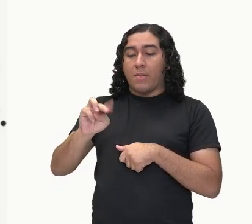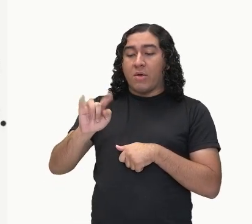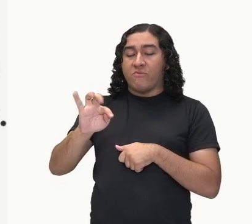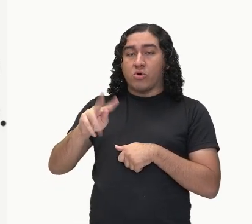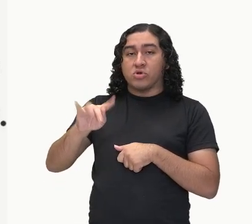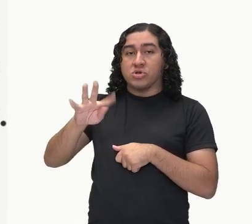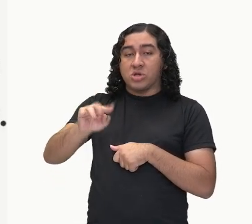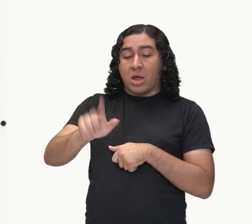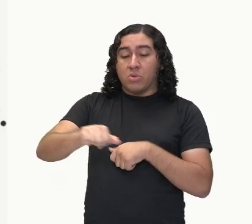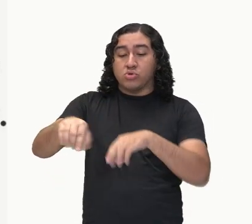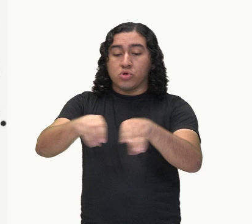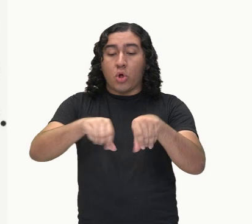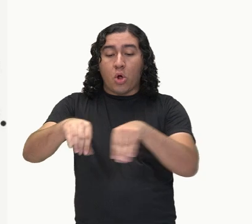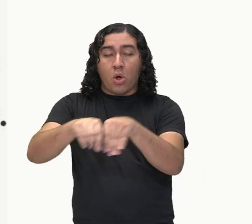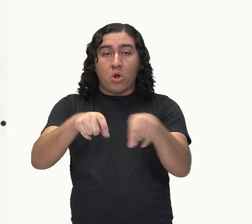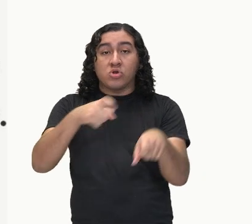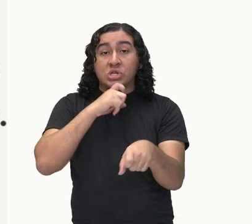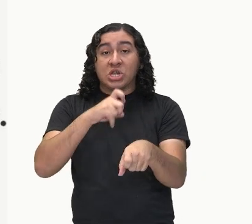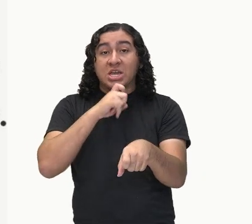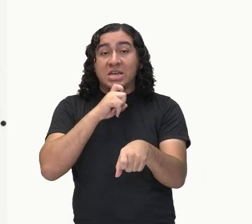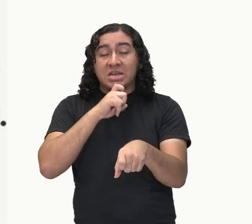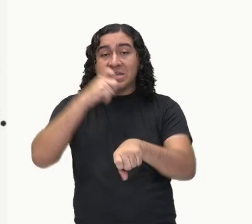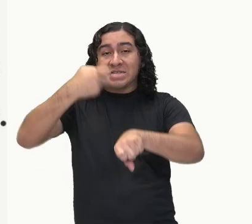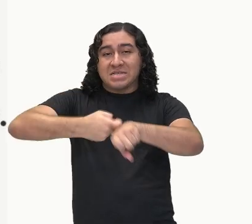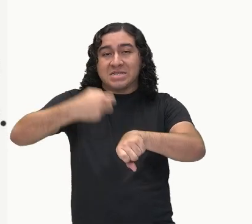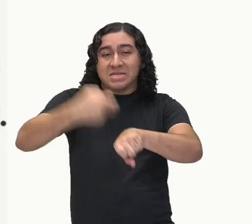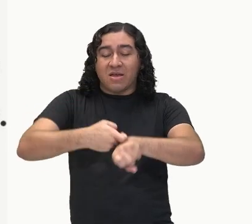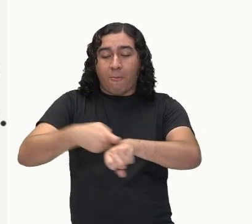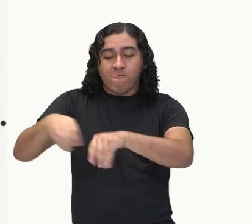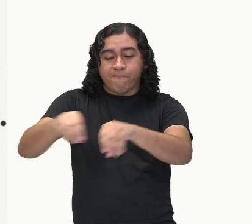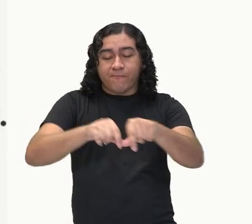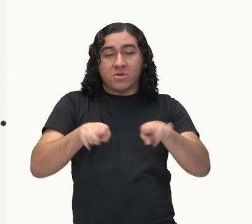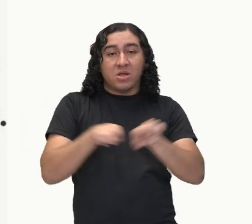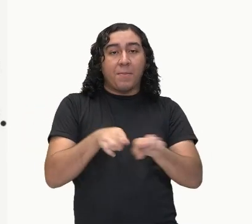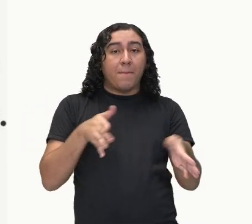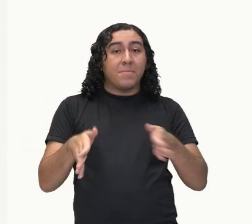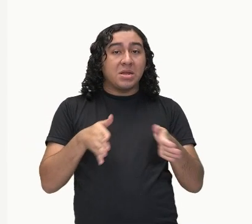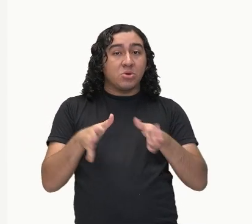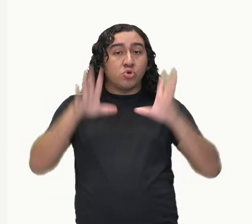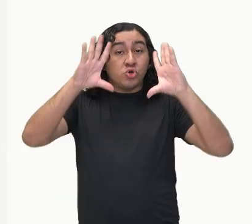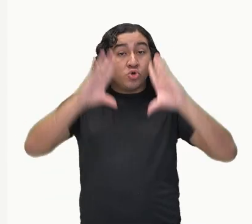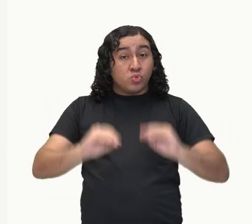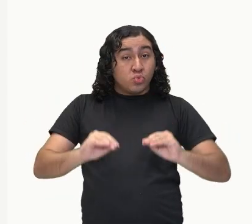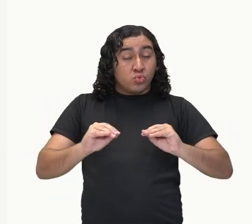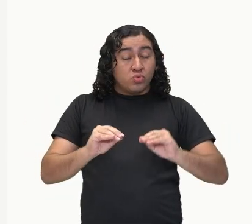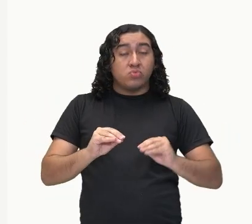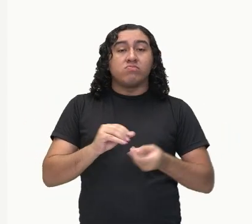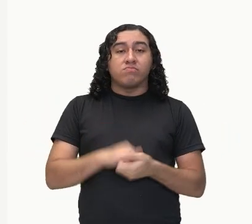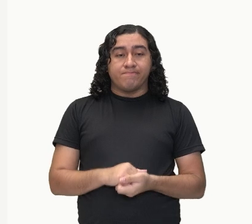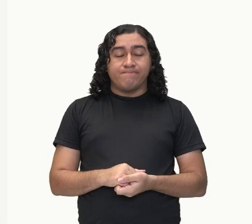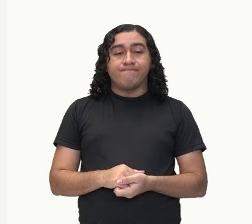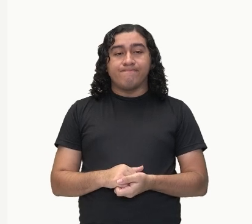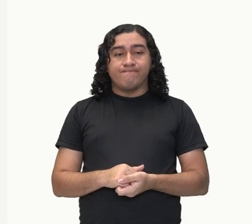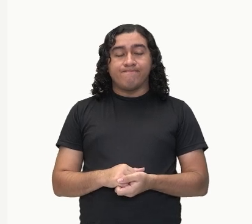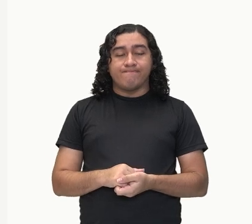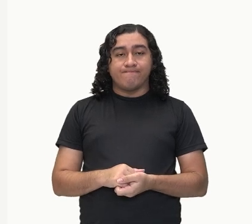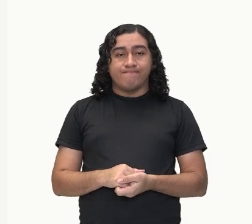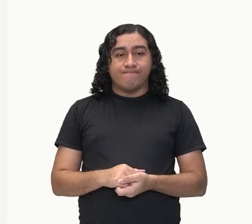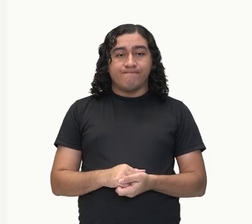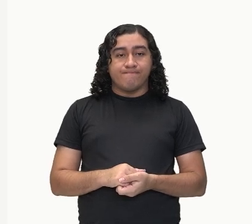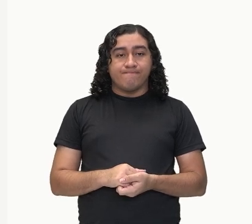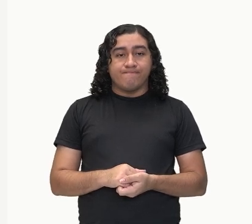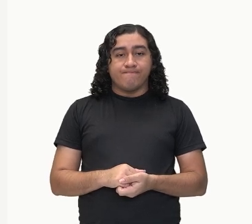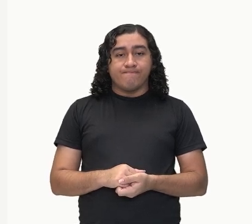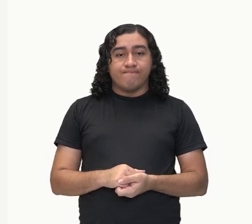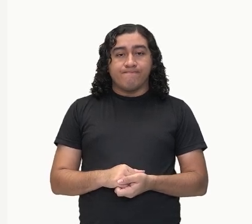solos congelados e longos períodos de escuridão que ocorrem no inverno. Aí, fazendo uma